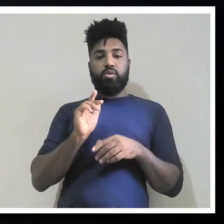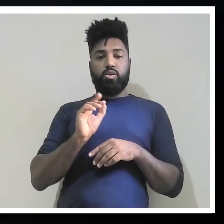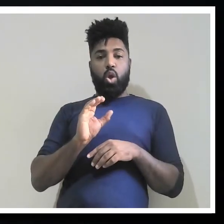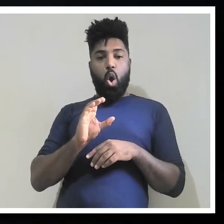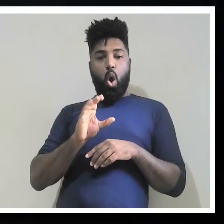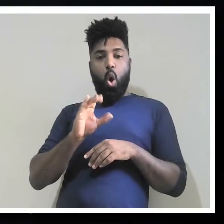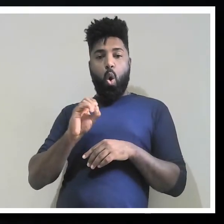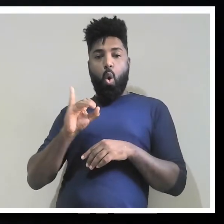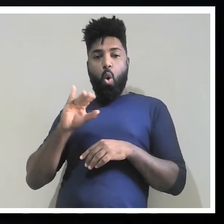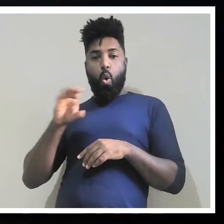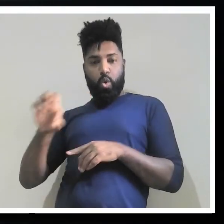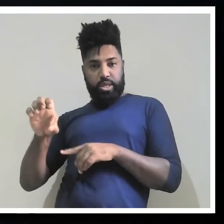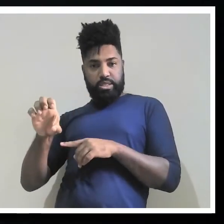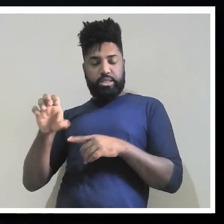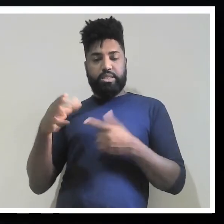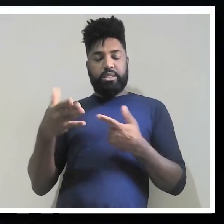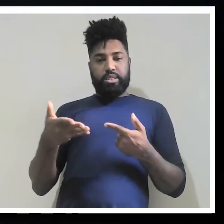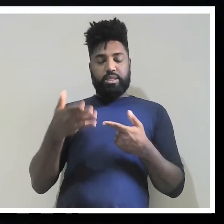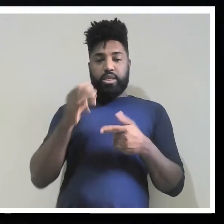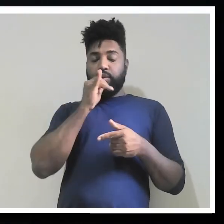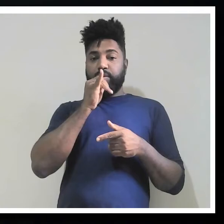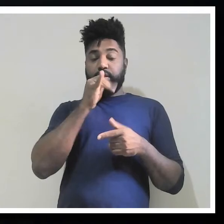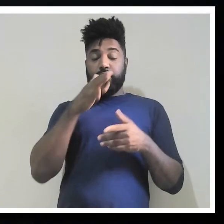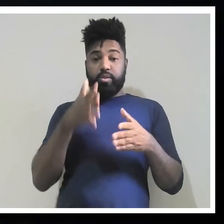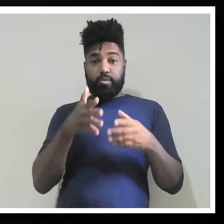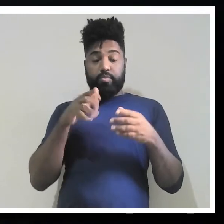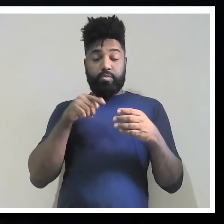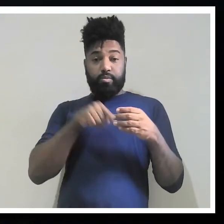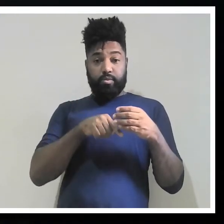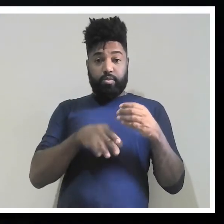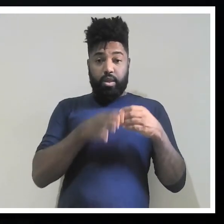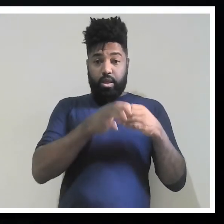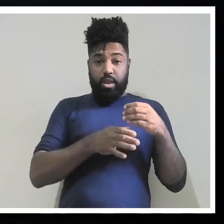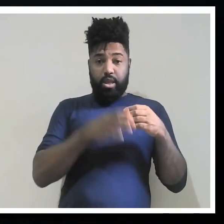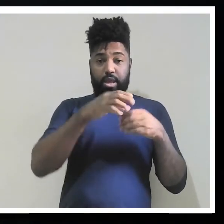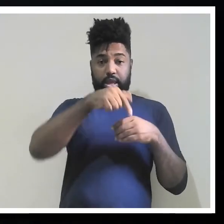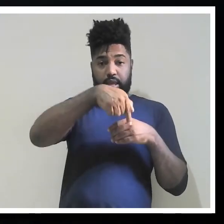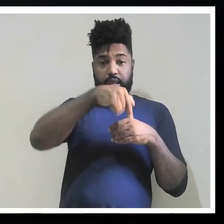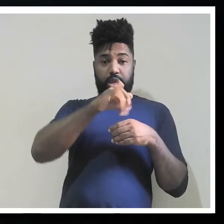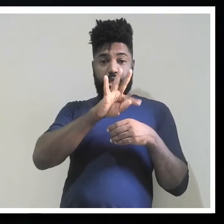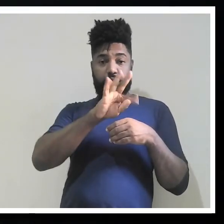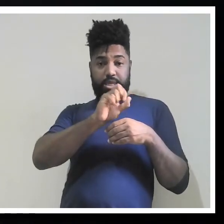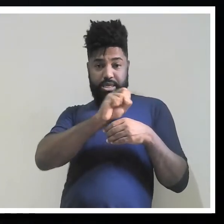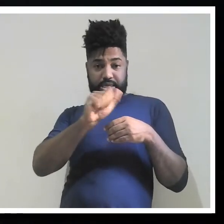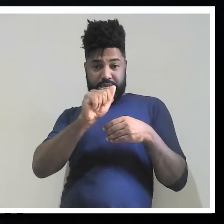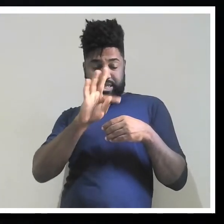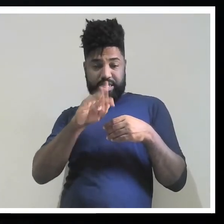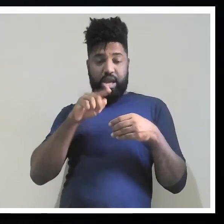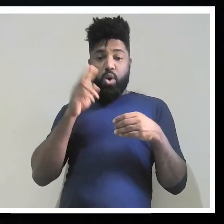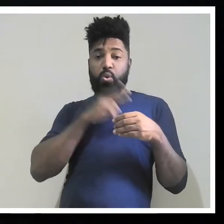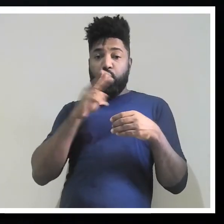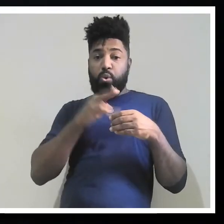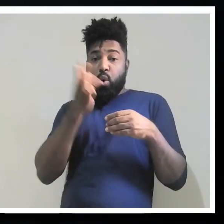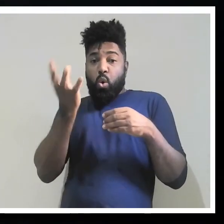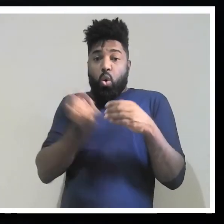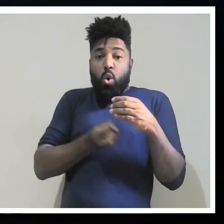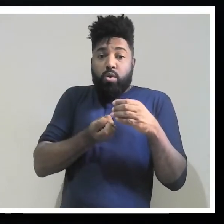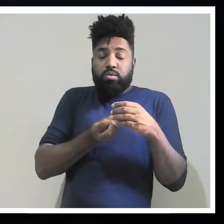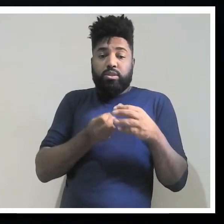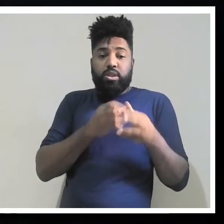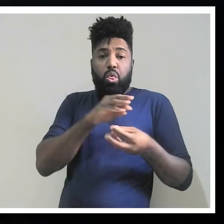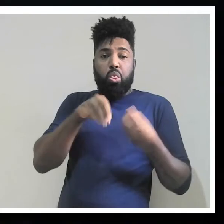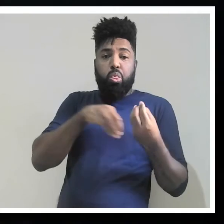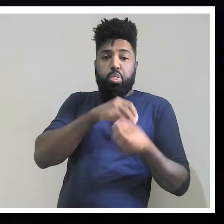é o fato do Kitasato puxar o ar da bomba ou a água da trompa de vácuo e acabar contaminando a solução e às vezes até